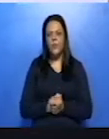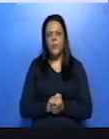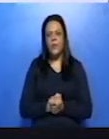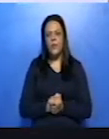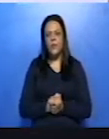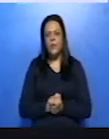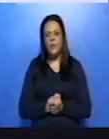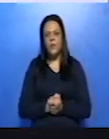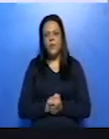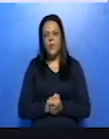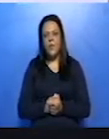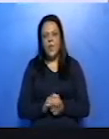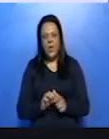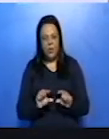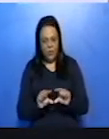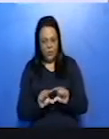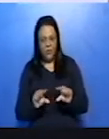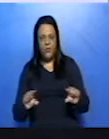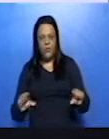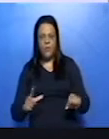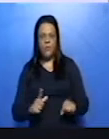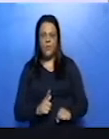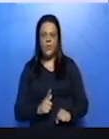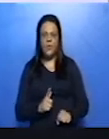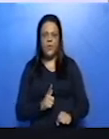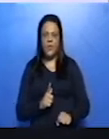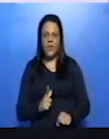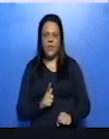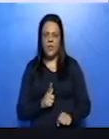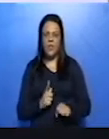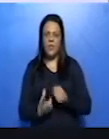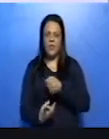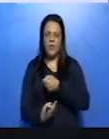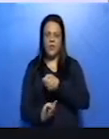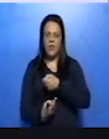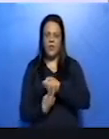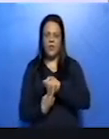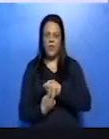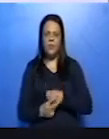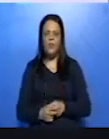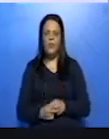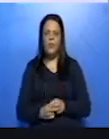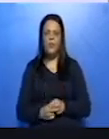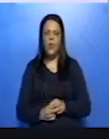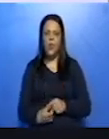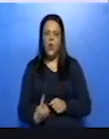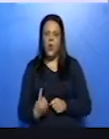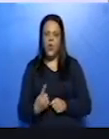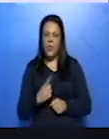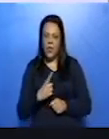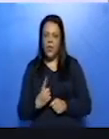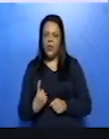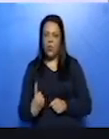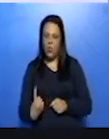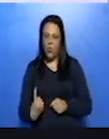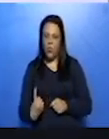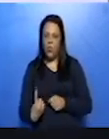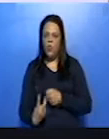que contenha verbo. Então, tendo apenas um verbo, ele já é considerado uma oração.